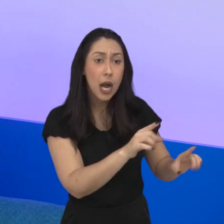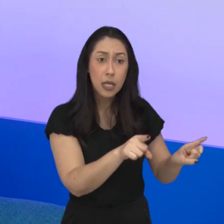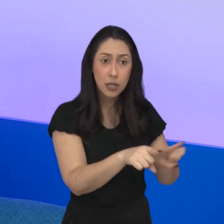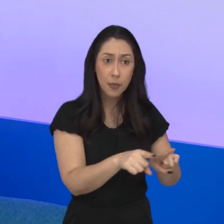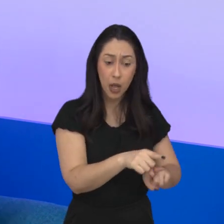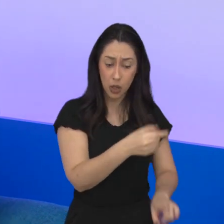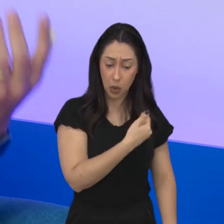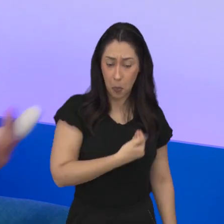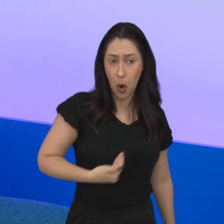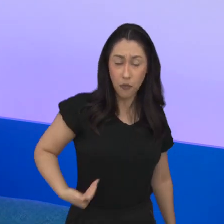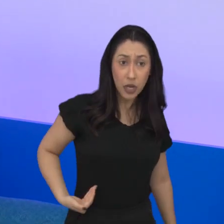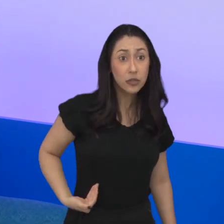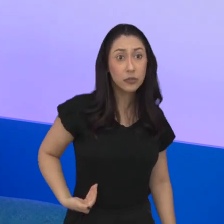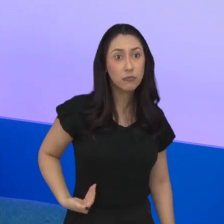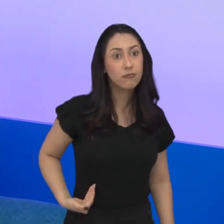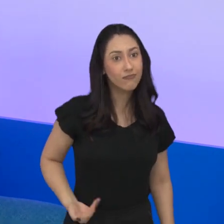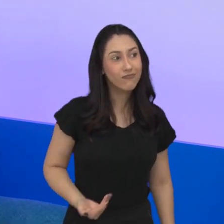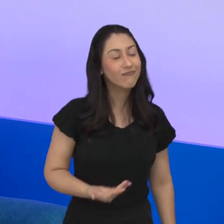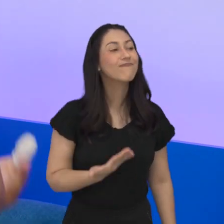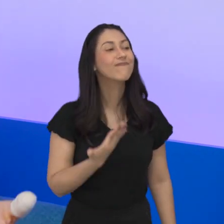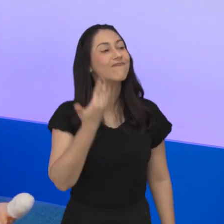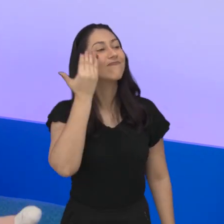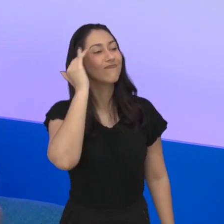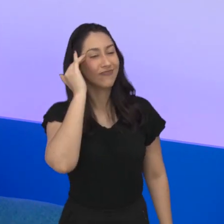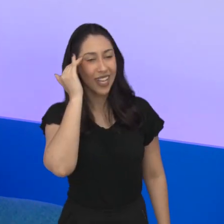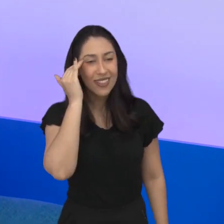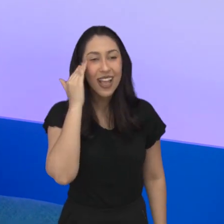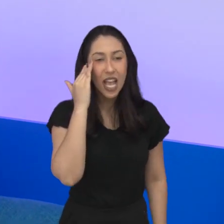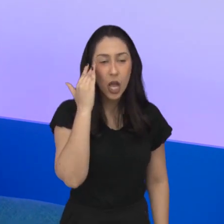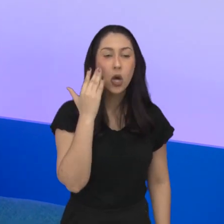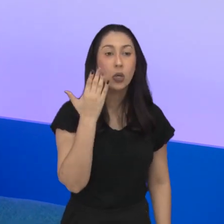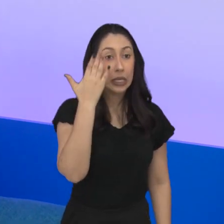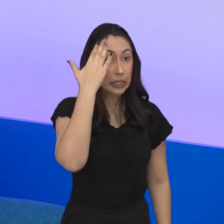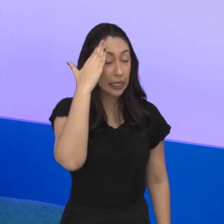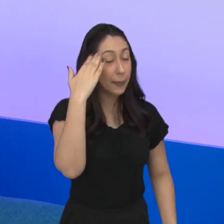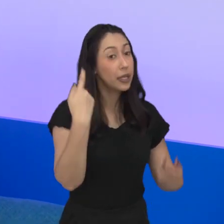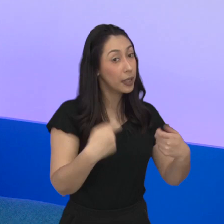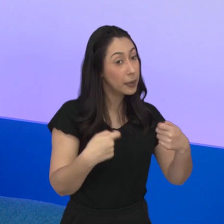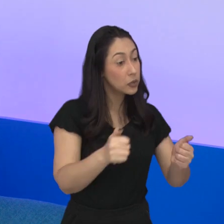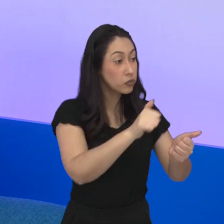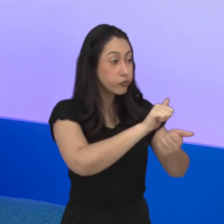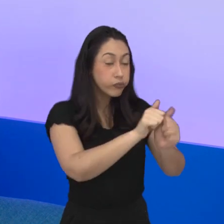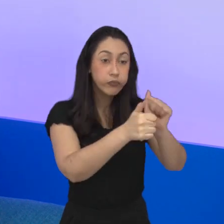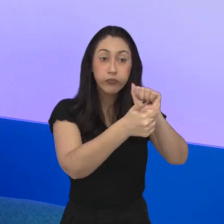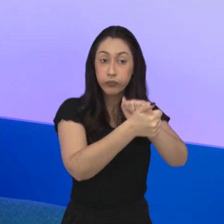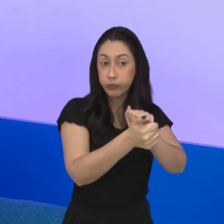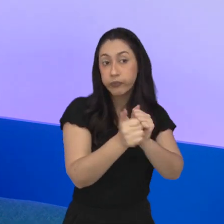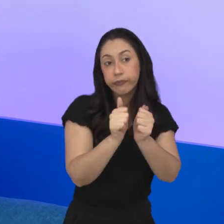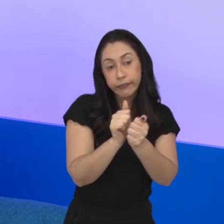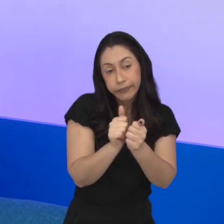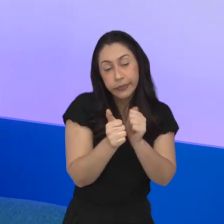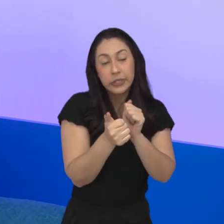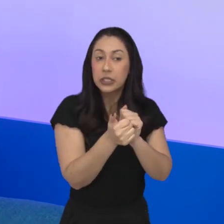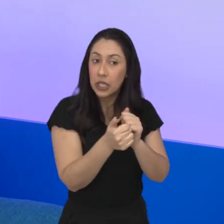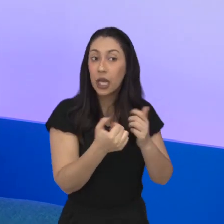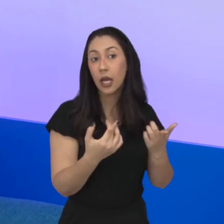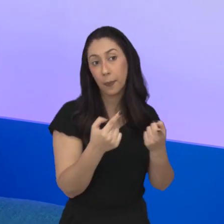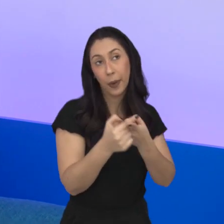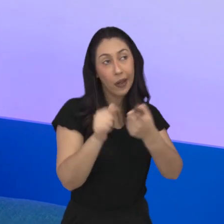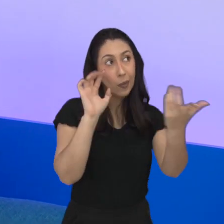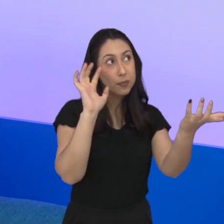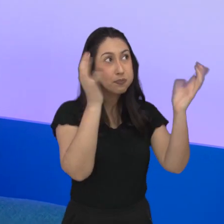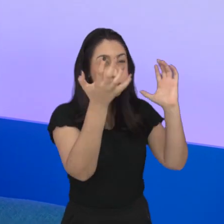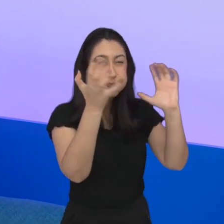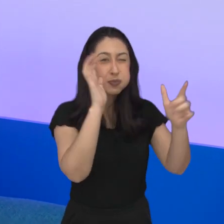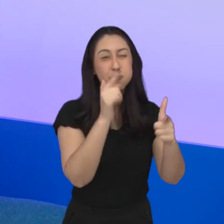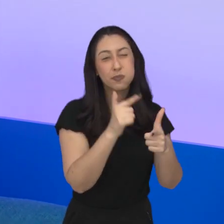poder público. Então, eles vão tendo uma noção de adaptação e preparação frente a um evento de desastre que pode ser potencializado